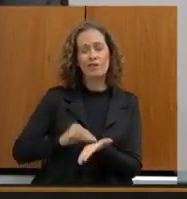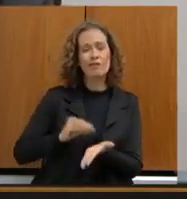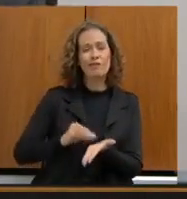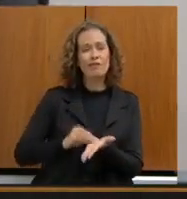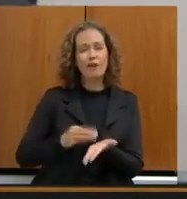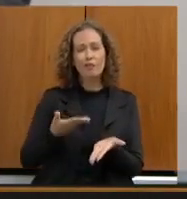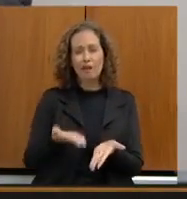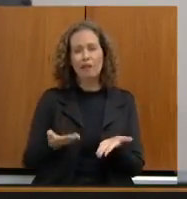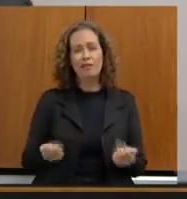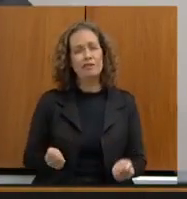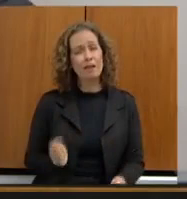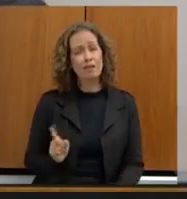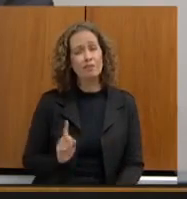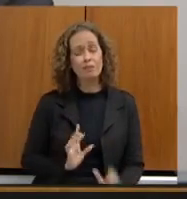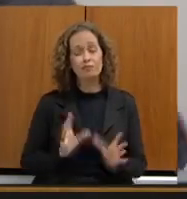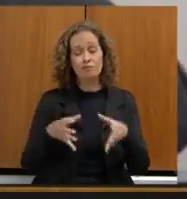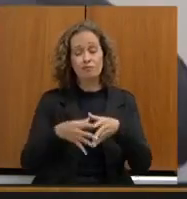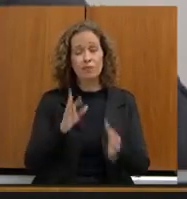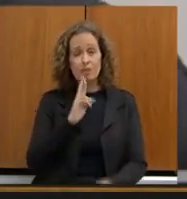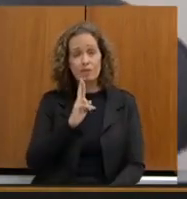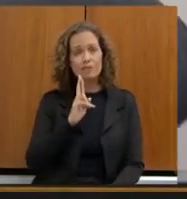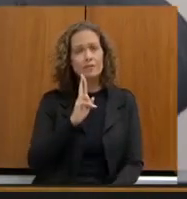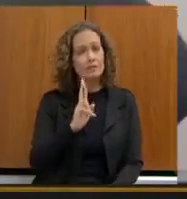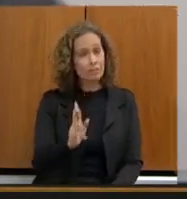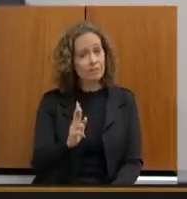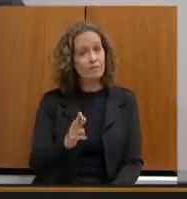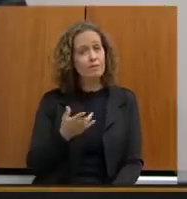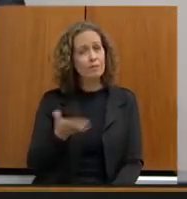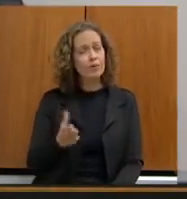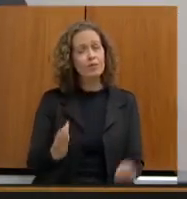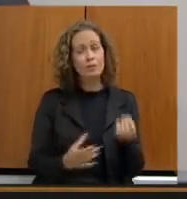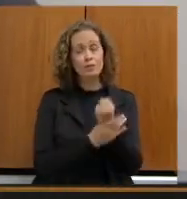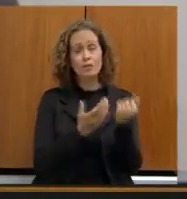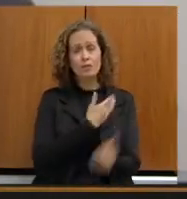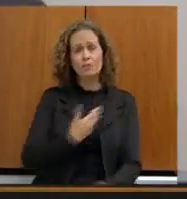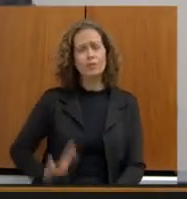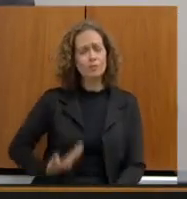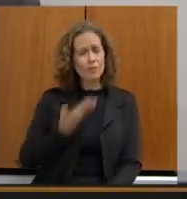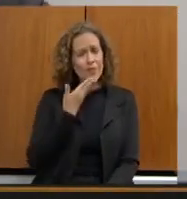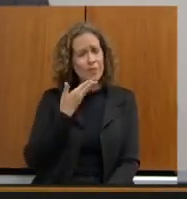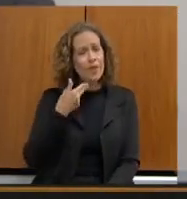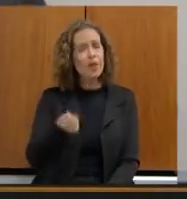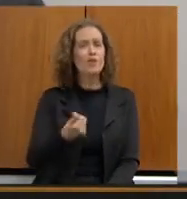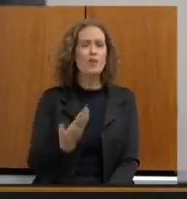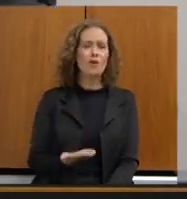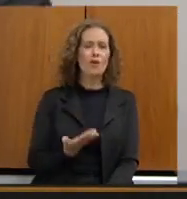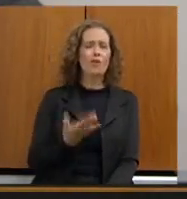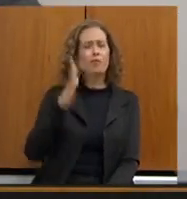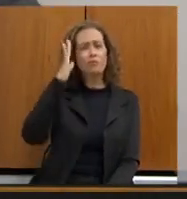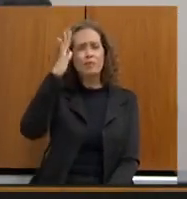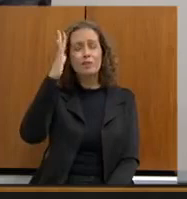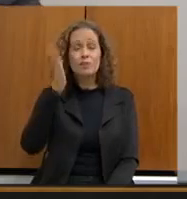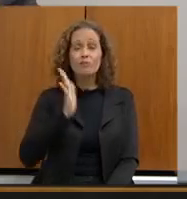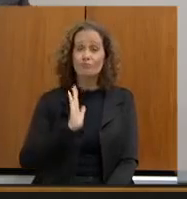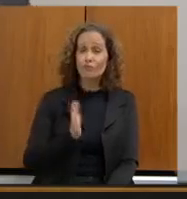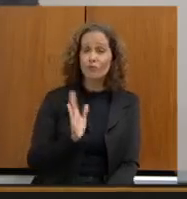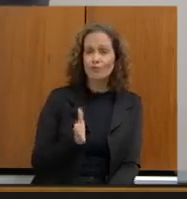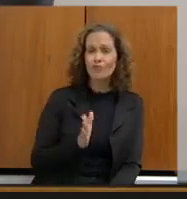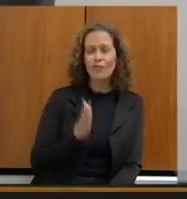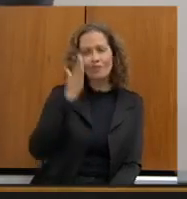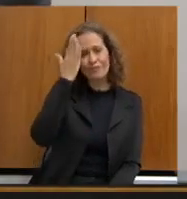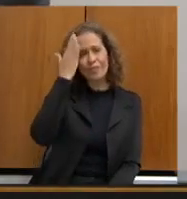a resposta da comissão de Segurança Pública será a melhor possível com a linha de pensamento como o senhor já tem sentido